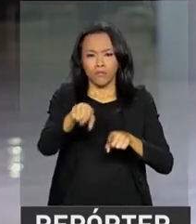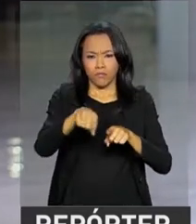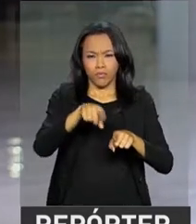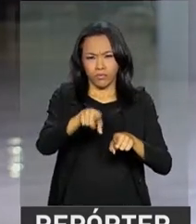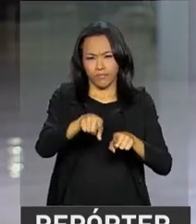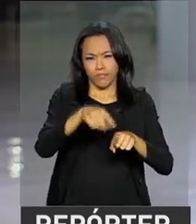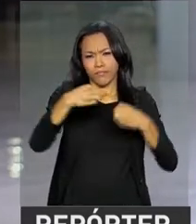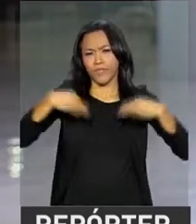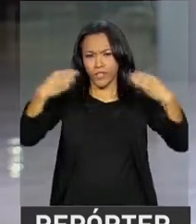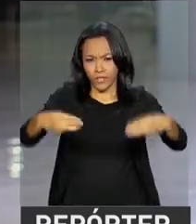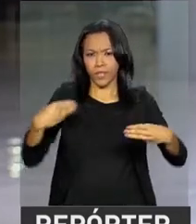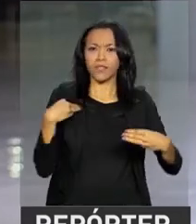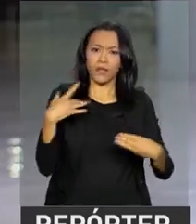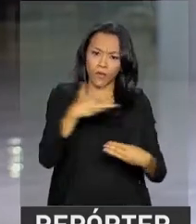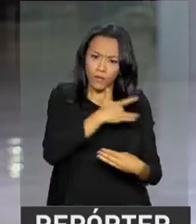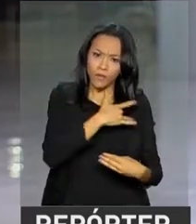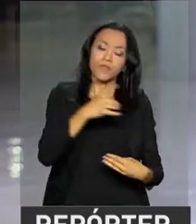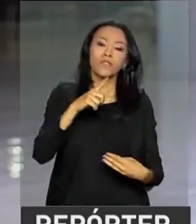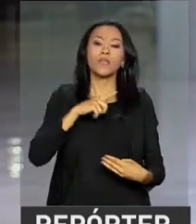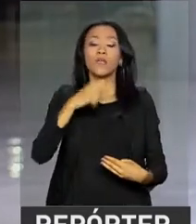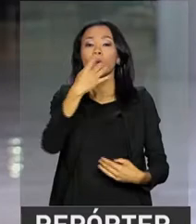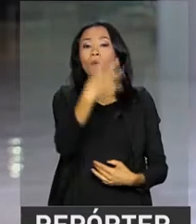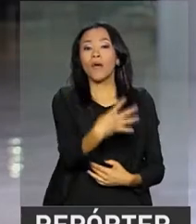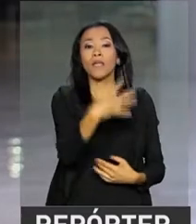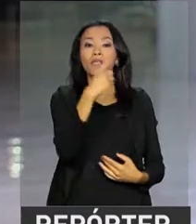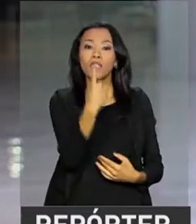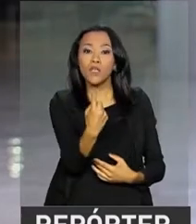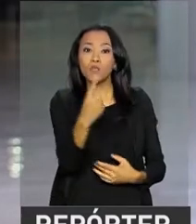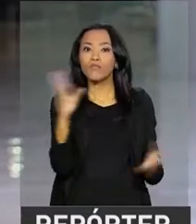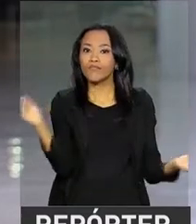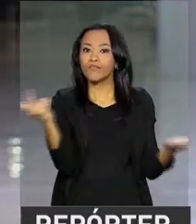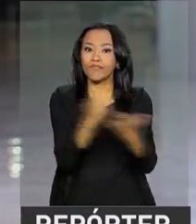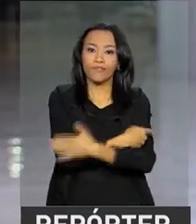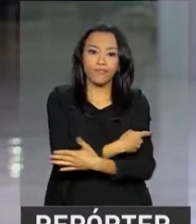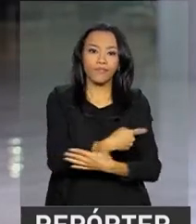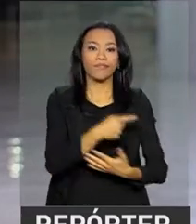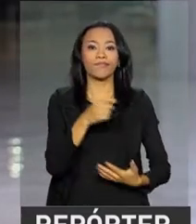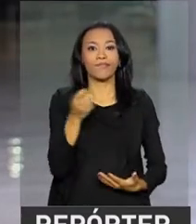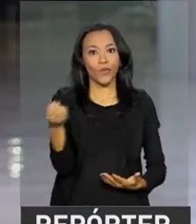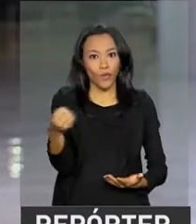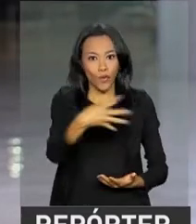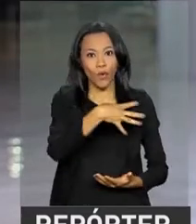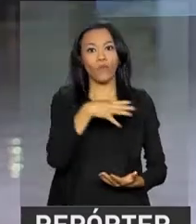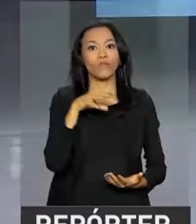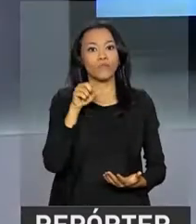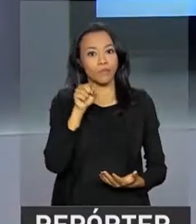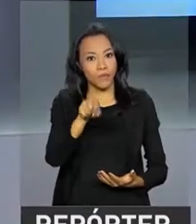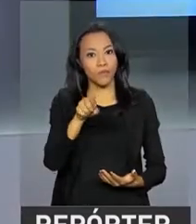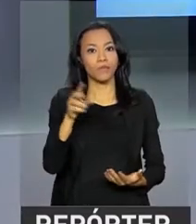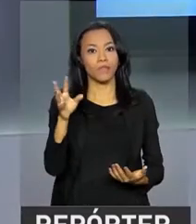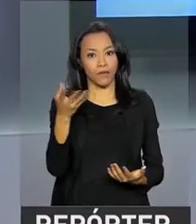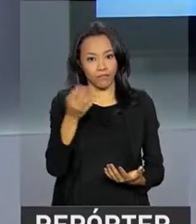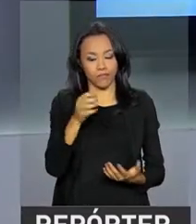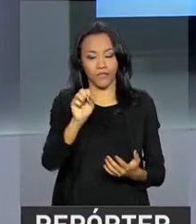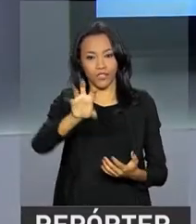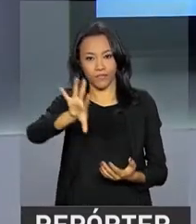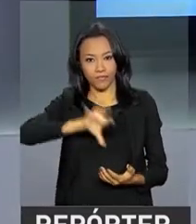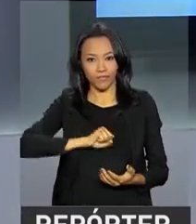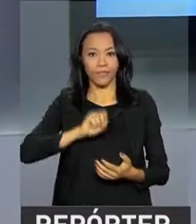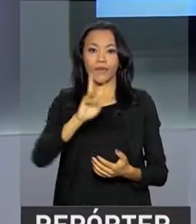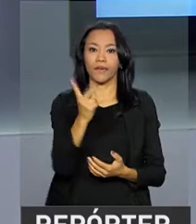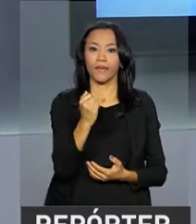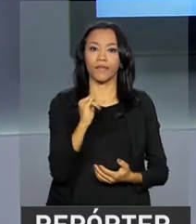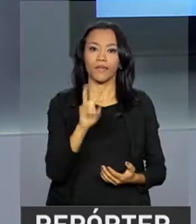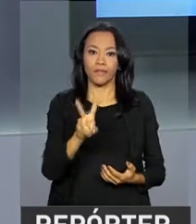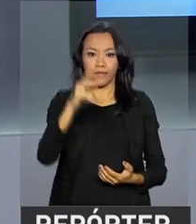o brasil registrou uma média de 41 mil novos casos de aids por ano volto com você no estúdio muito obrigada